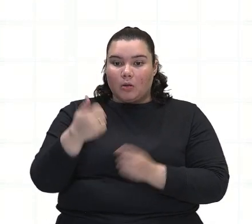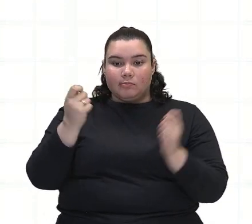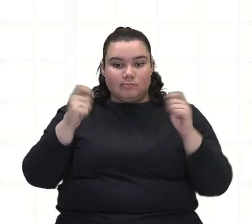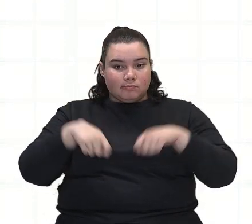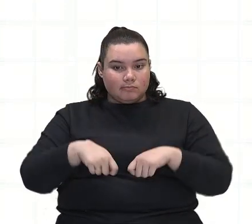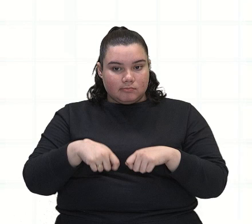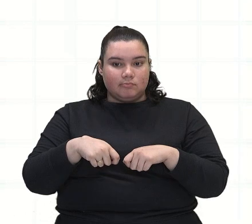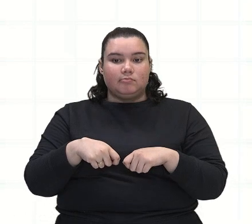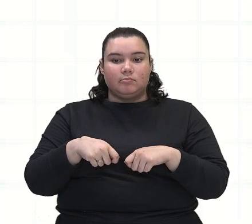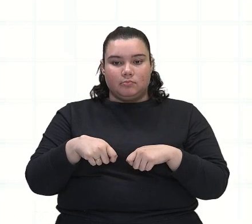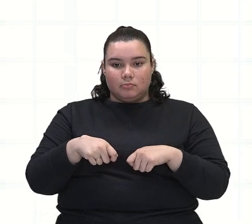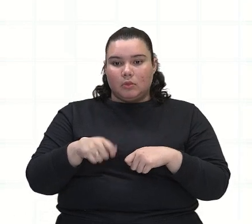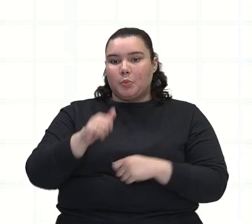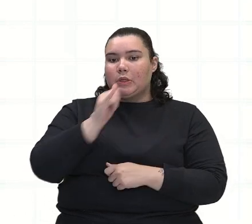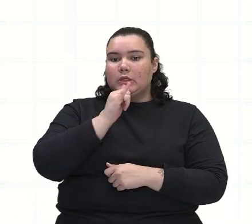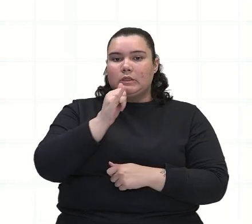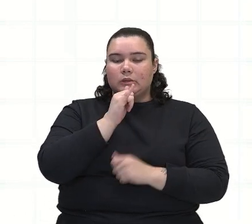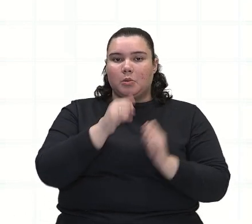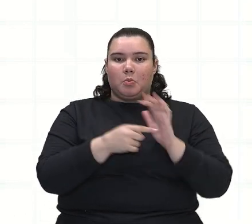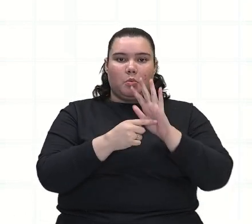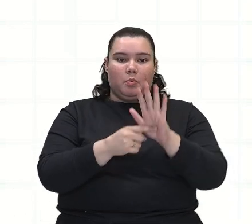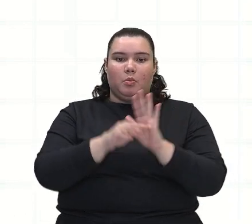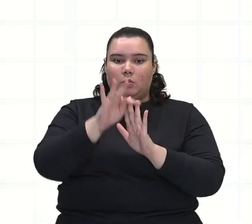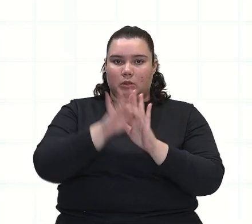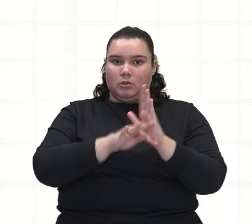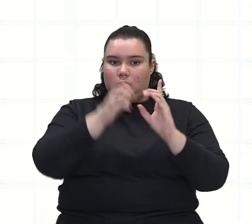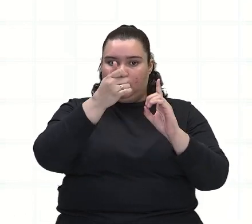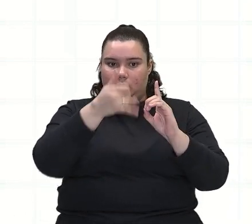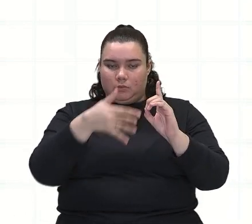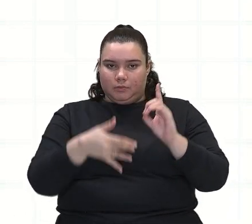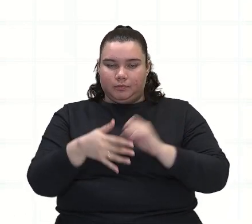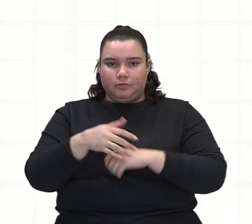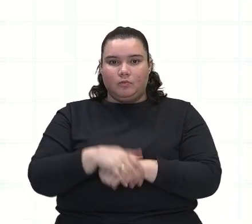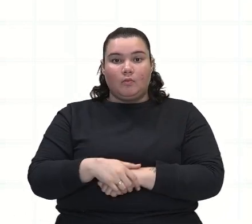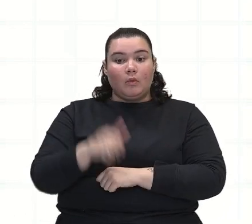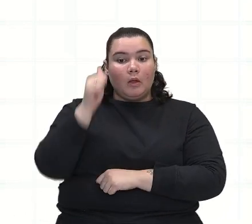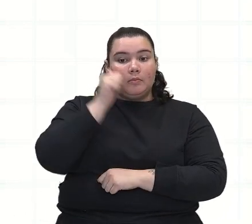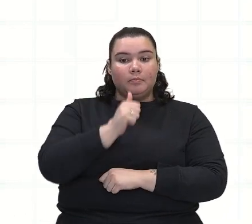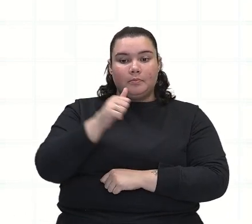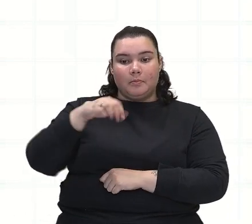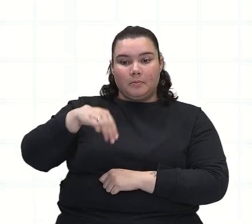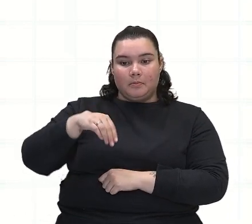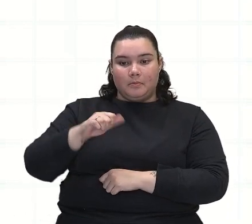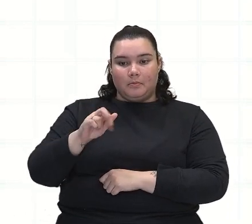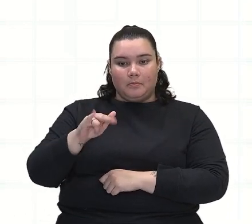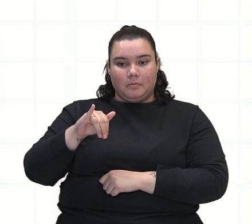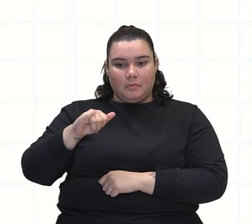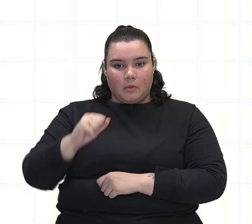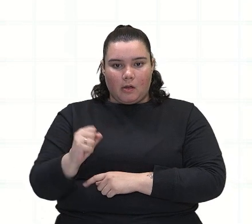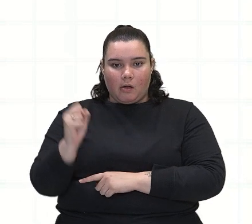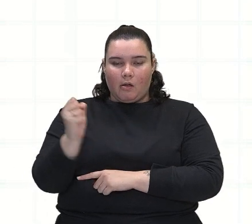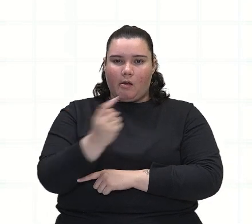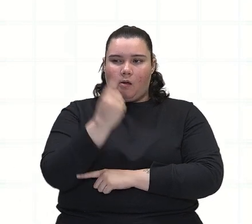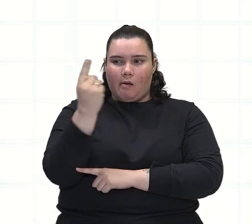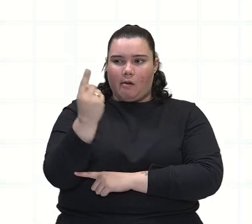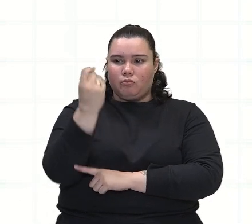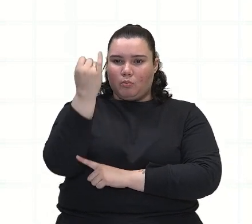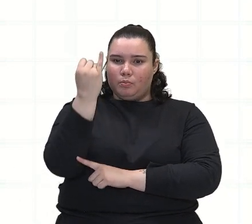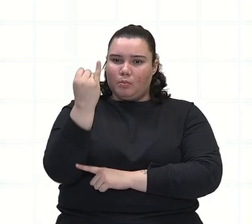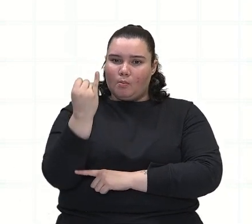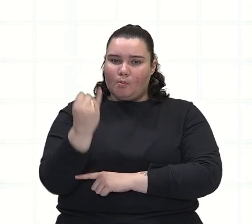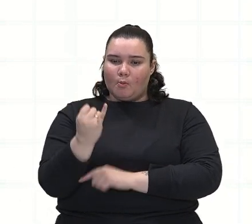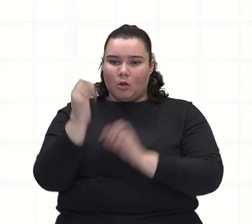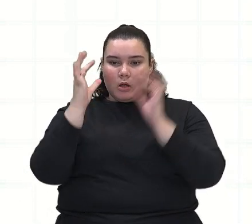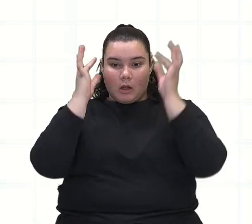aqui um exemplo de texto descritivo. Olha, Maria era magra, de altura mediana, cabelos pretos